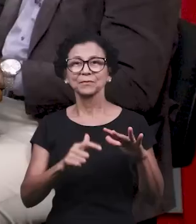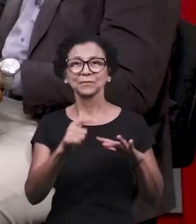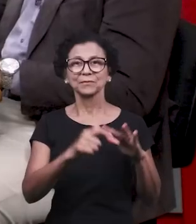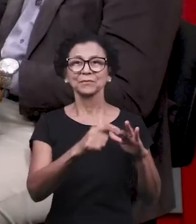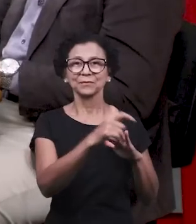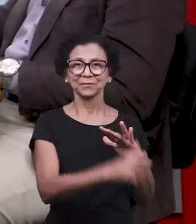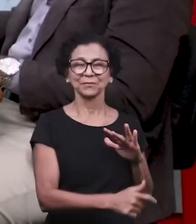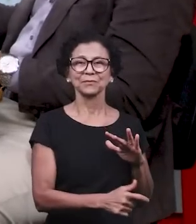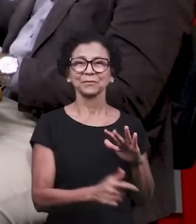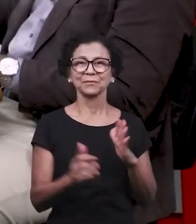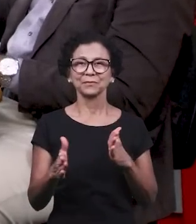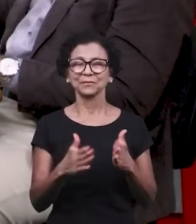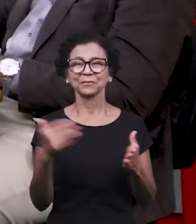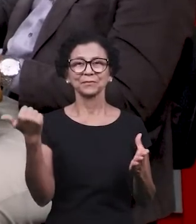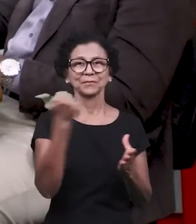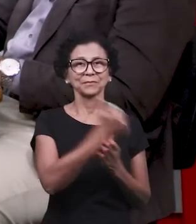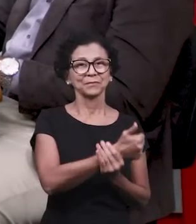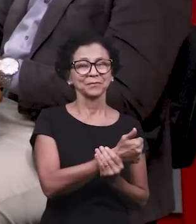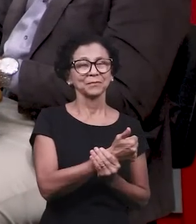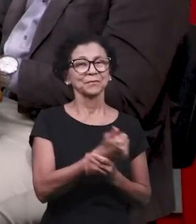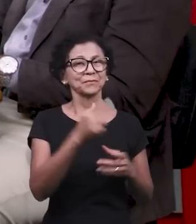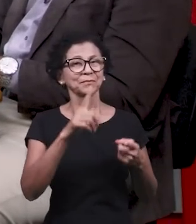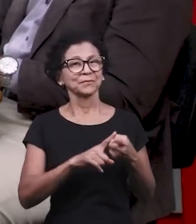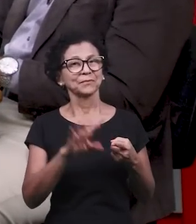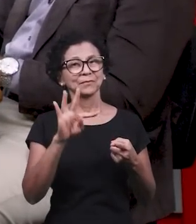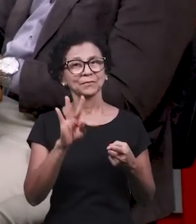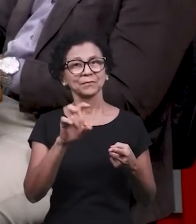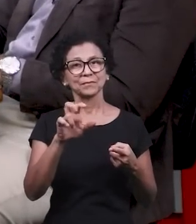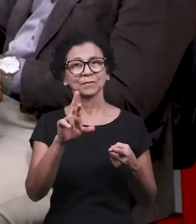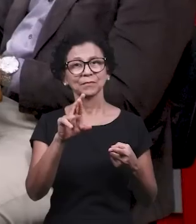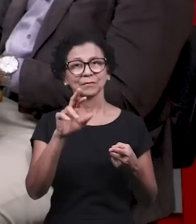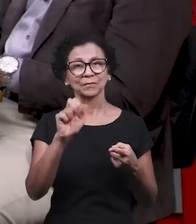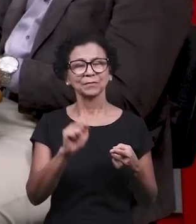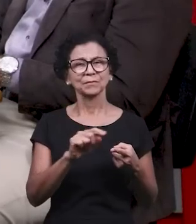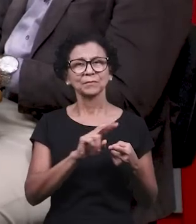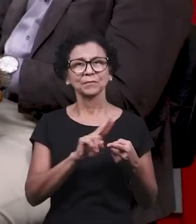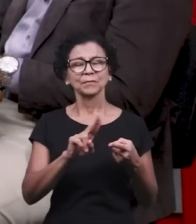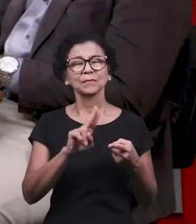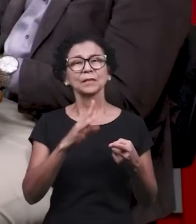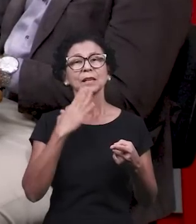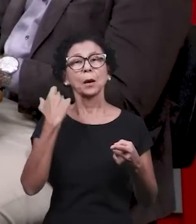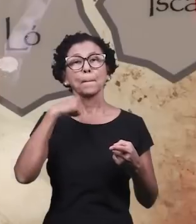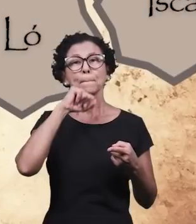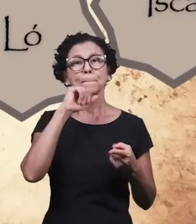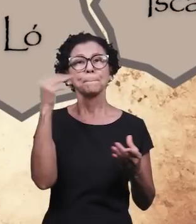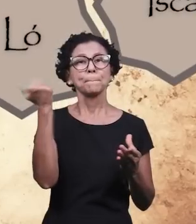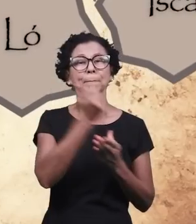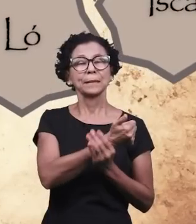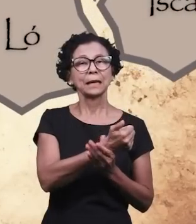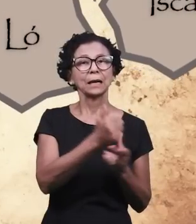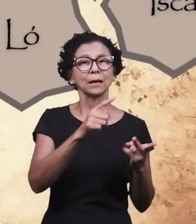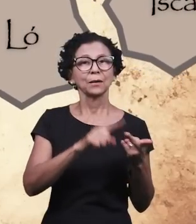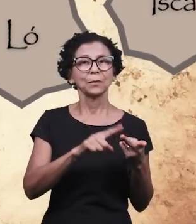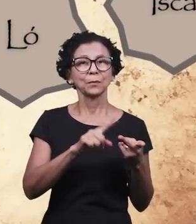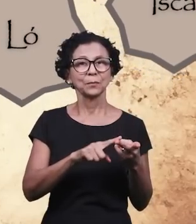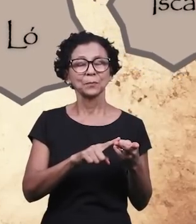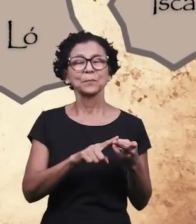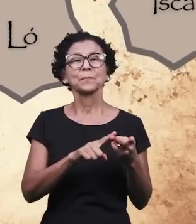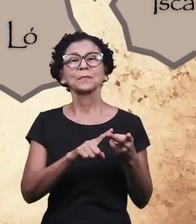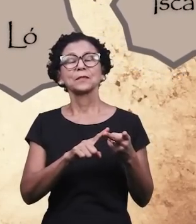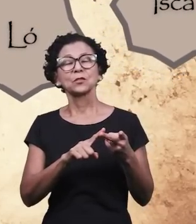interessante, o pastor Antônio Carlos começou ali a primeira parte da história dessa viagem,